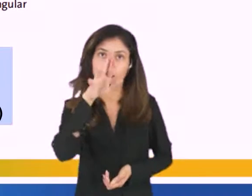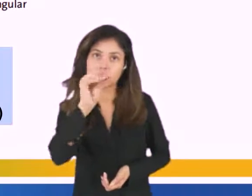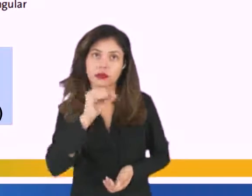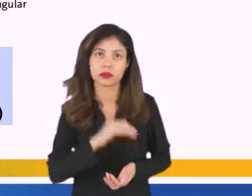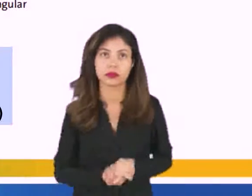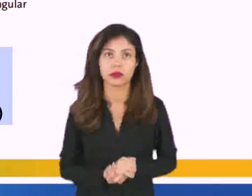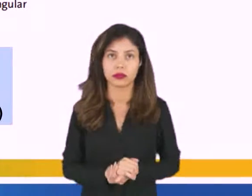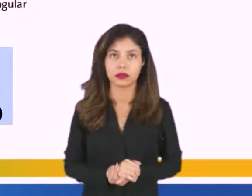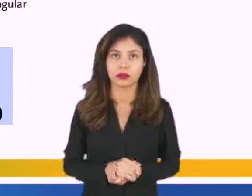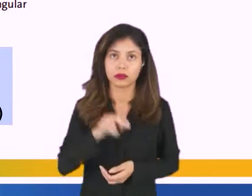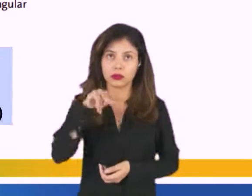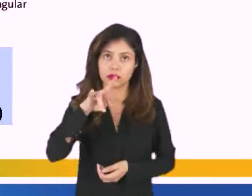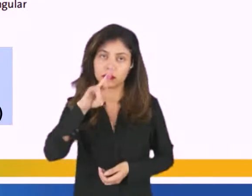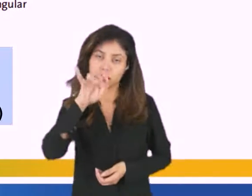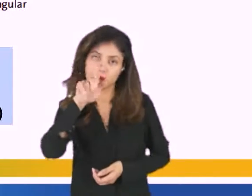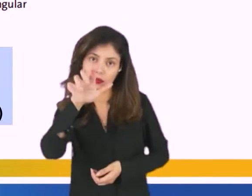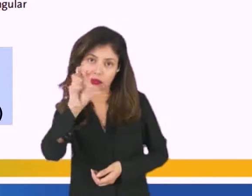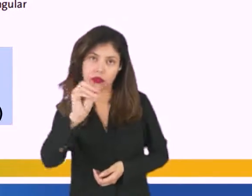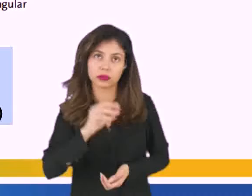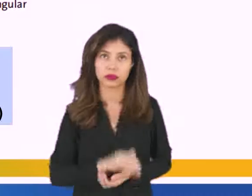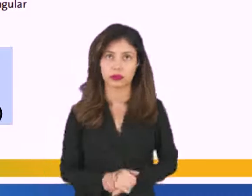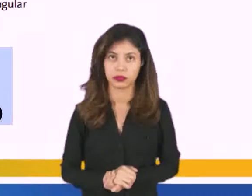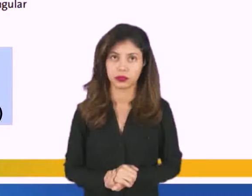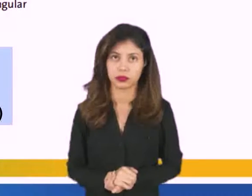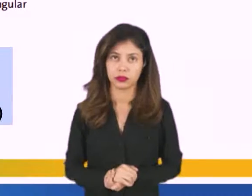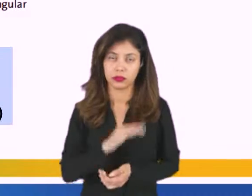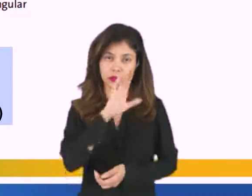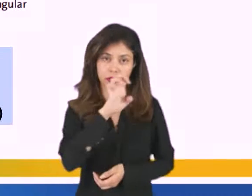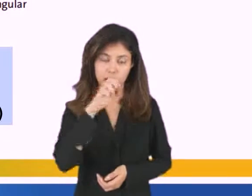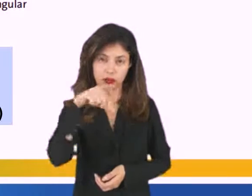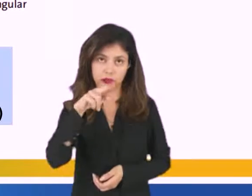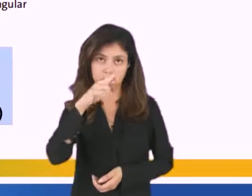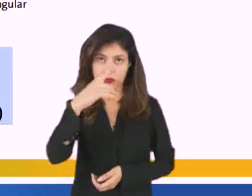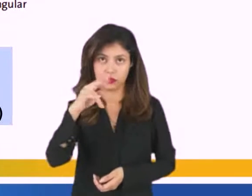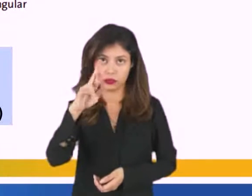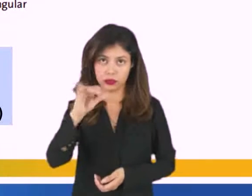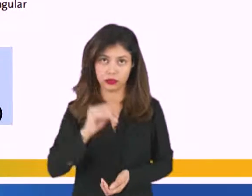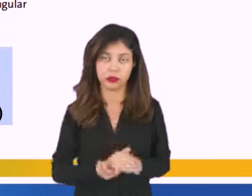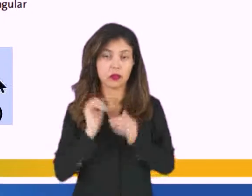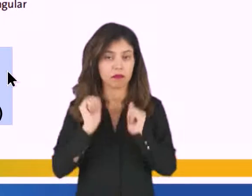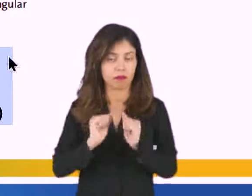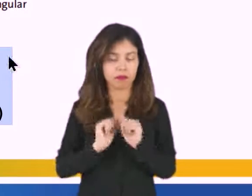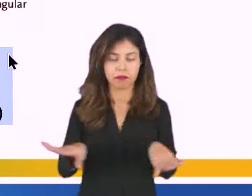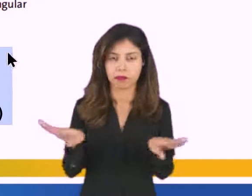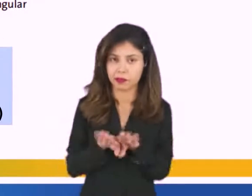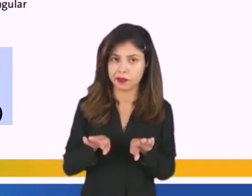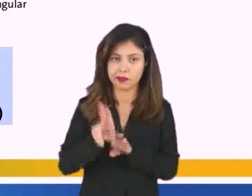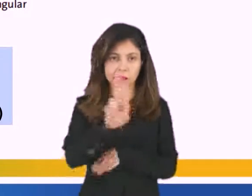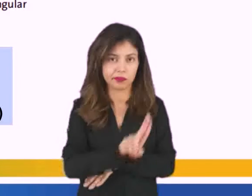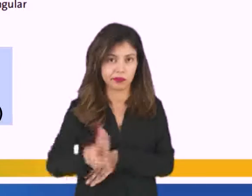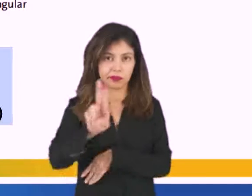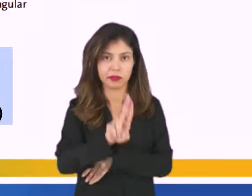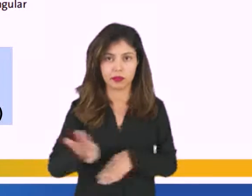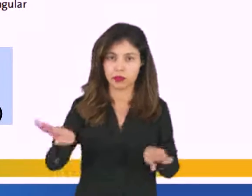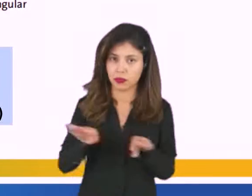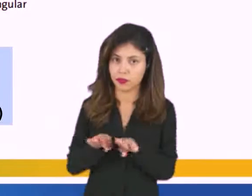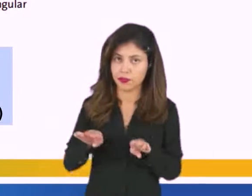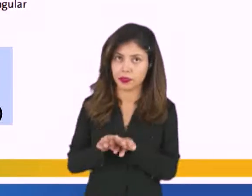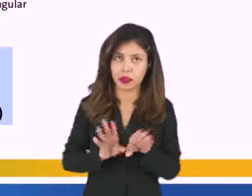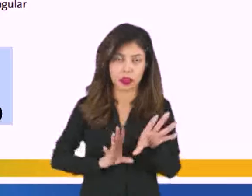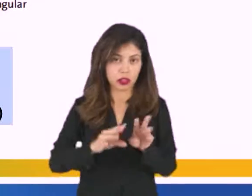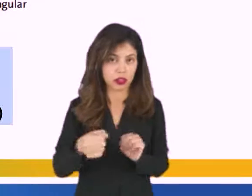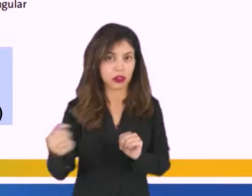orgânicos, os nitrogênios e também o enxofre, que pode ser usado também na